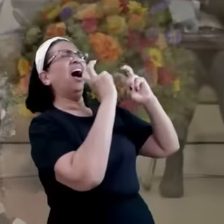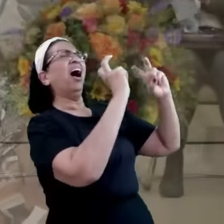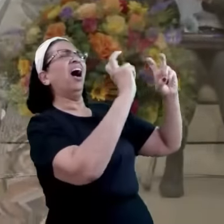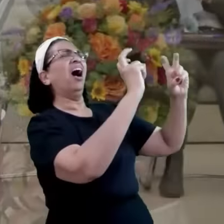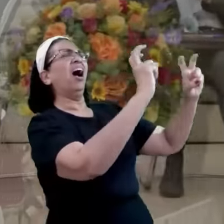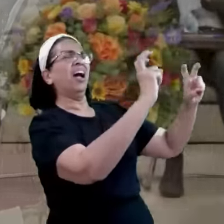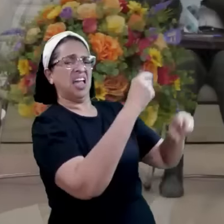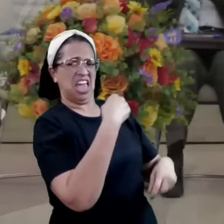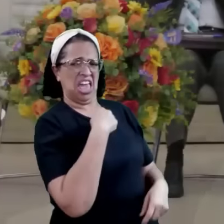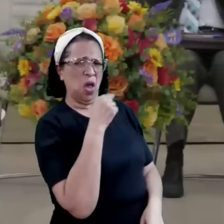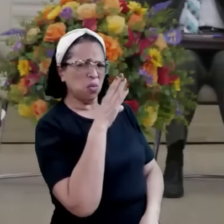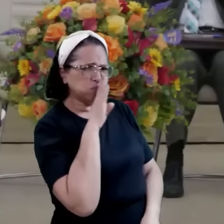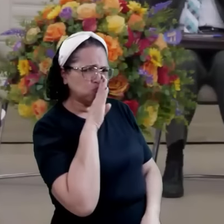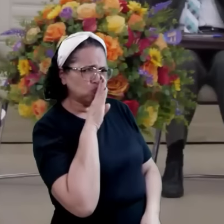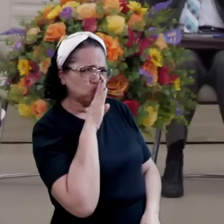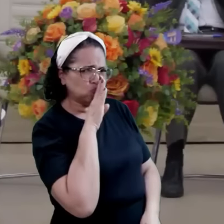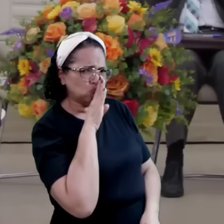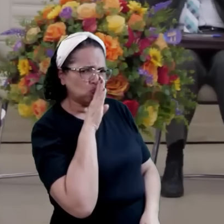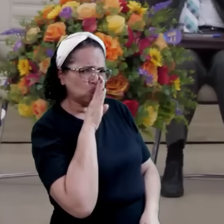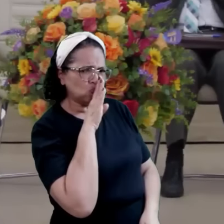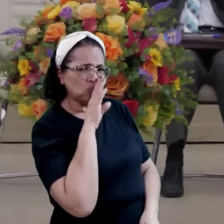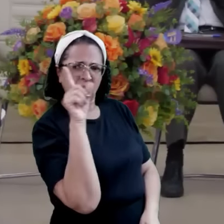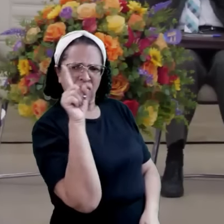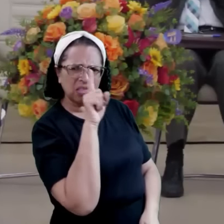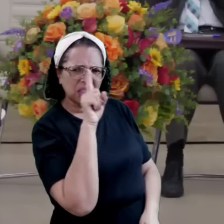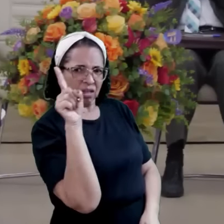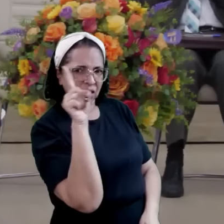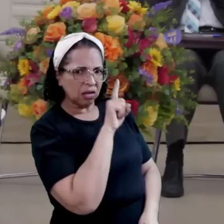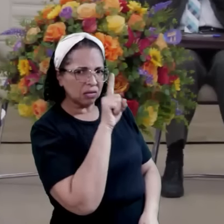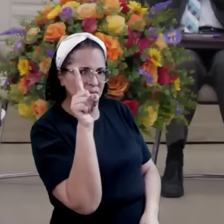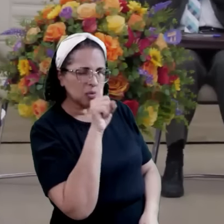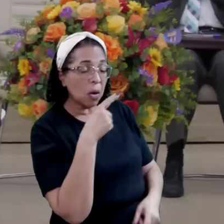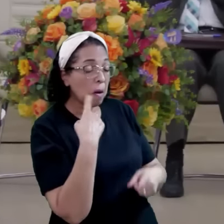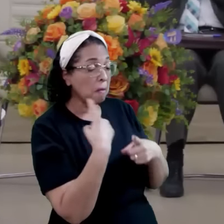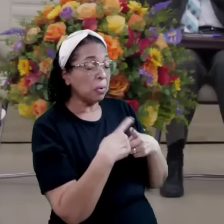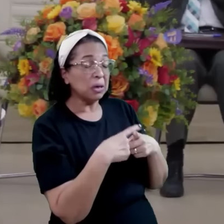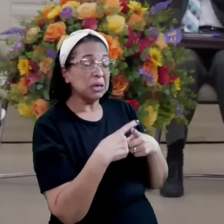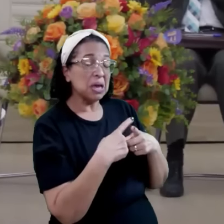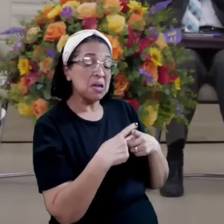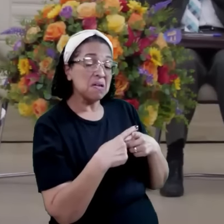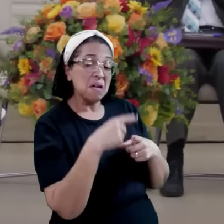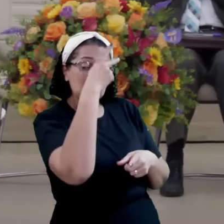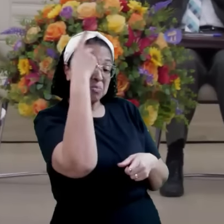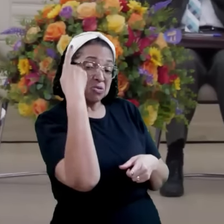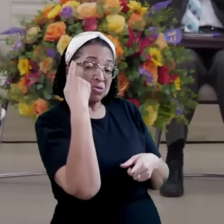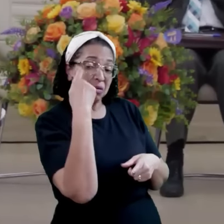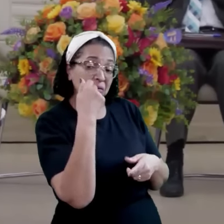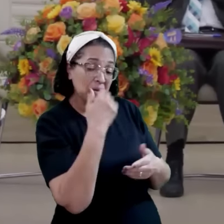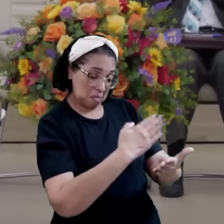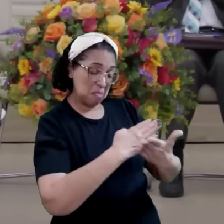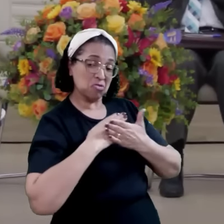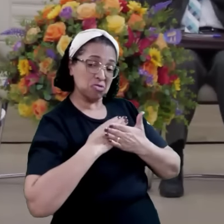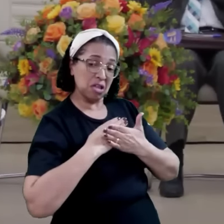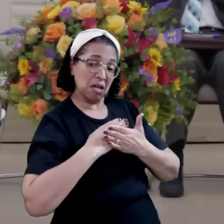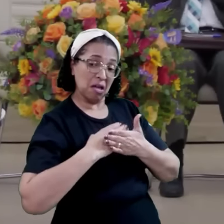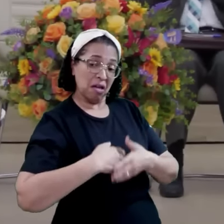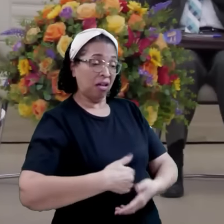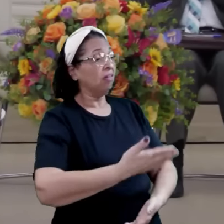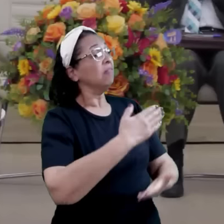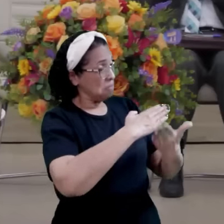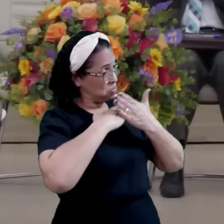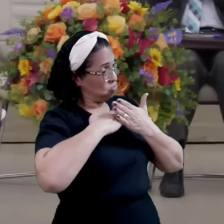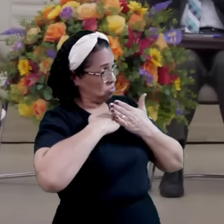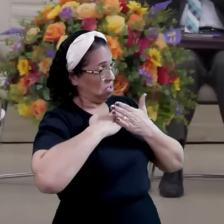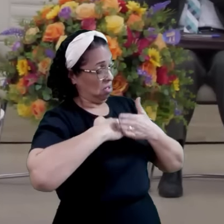eu calar a boca você me pega pelo braço e me leva até o Nazaré não se eu ficar quieto você pega o Nazareno pelo braço e traz até a mim